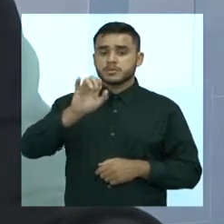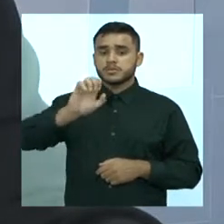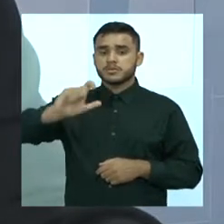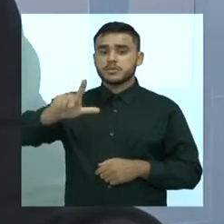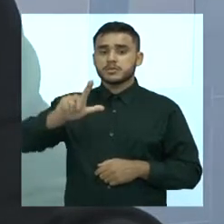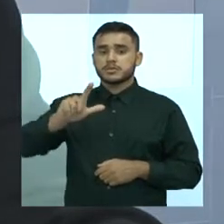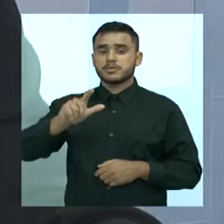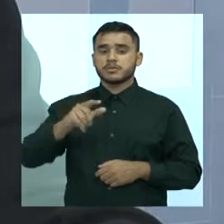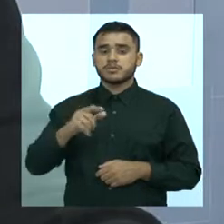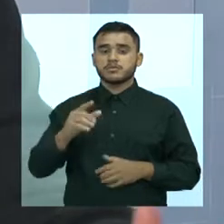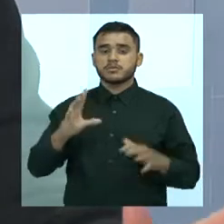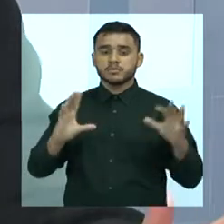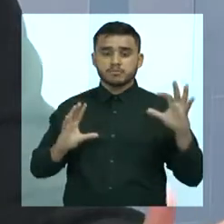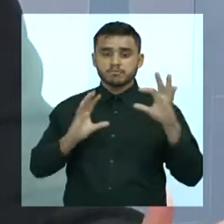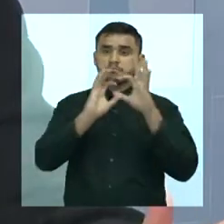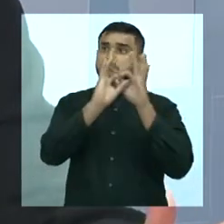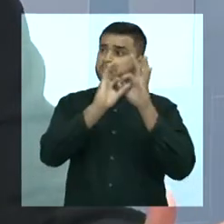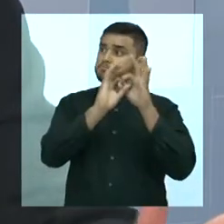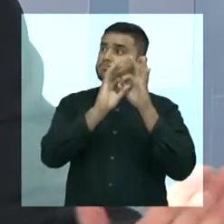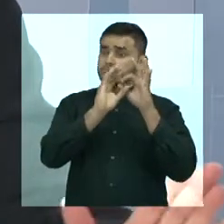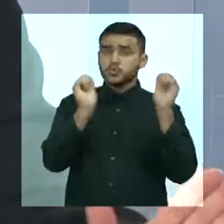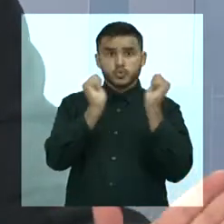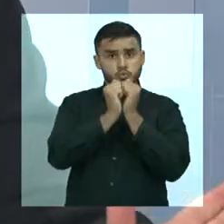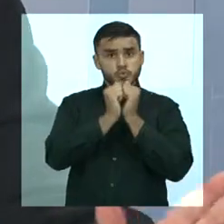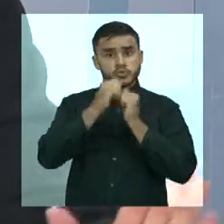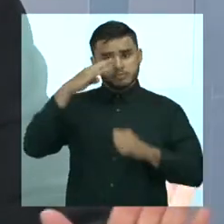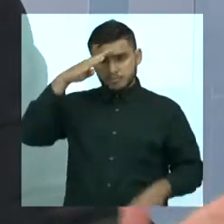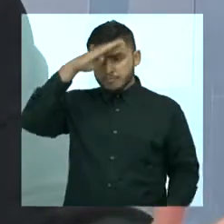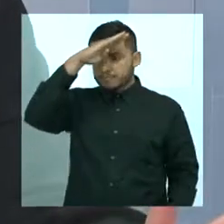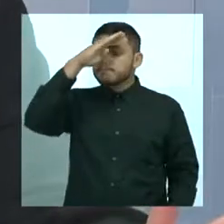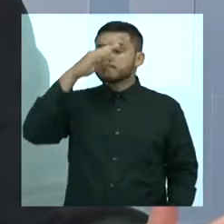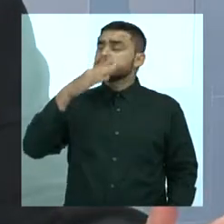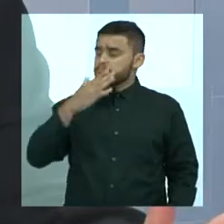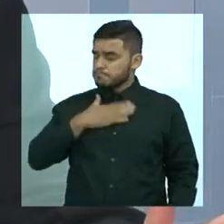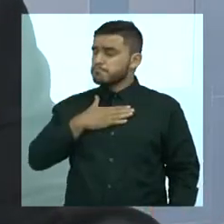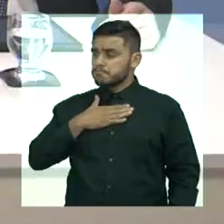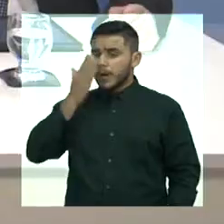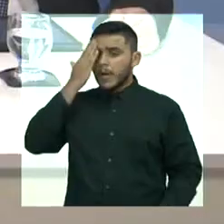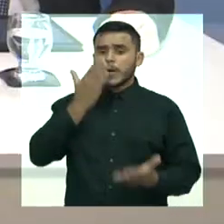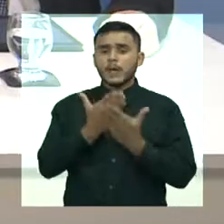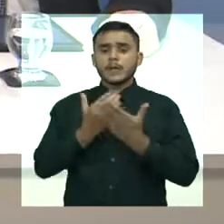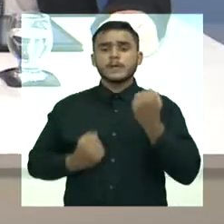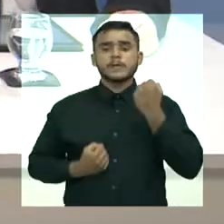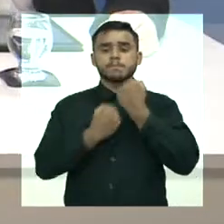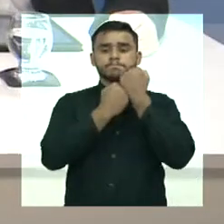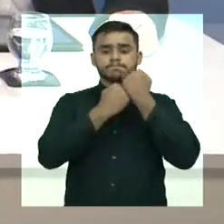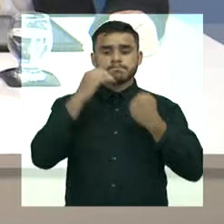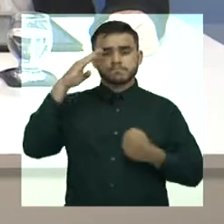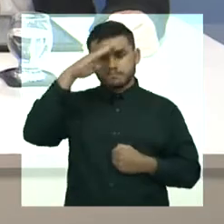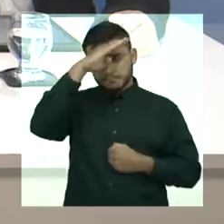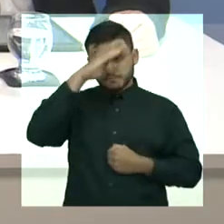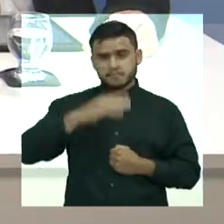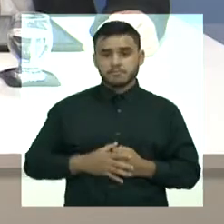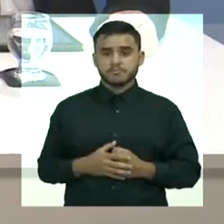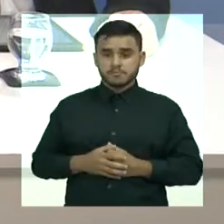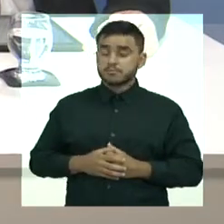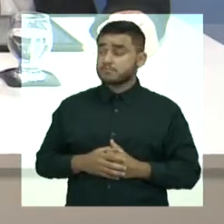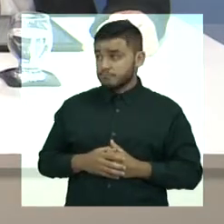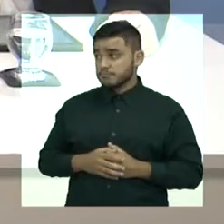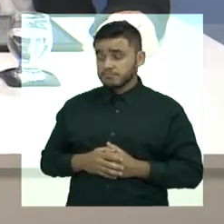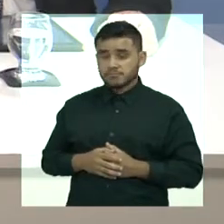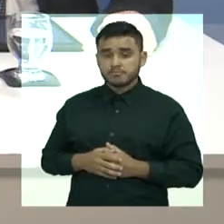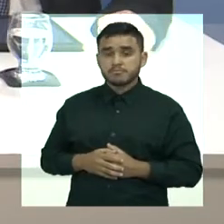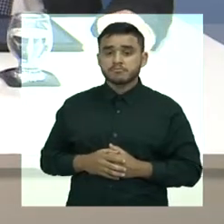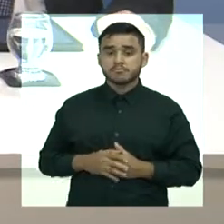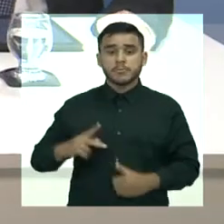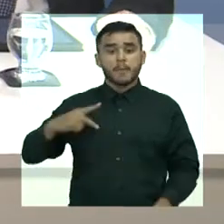Muito mais aliado do governo federal. Isso ele já tem. É um bolsonarista de carteirinha, né? Genesias Noronha, para mim, foi uma surpresa. Pastor